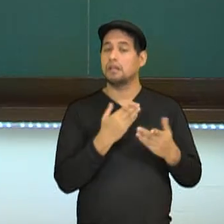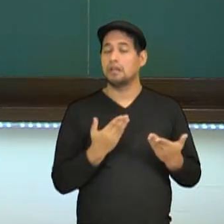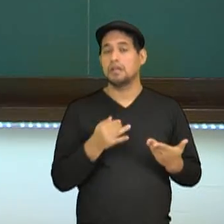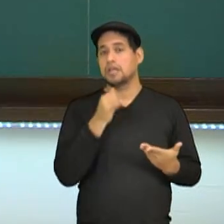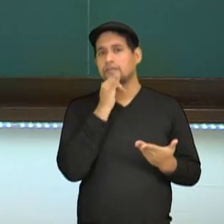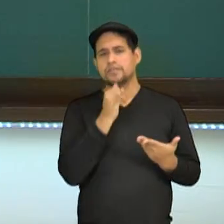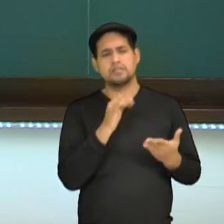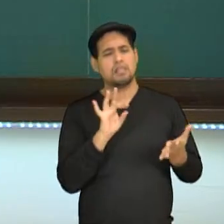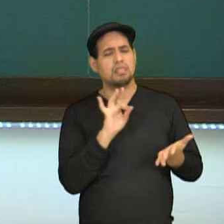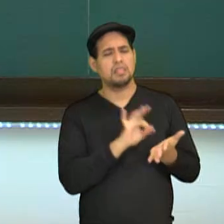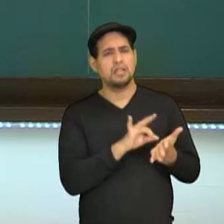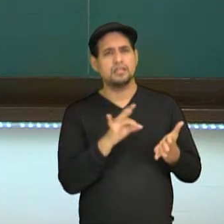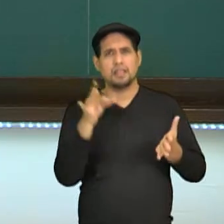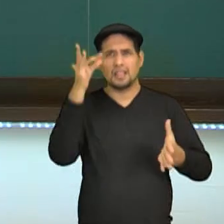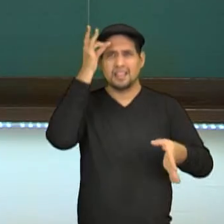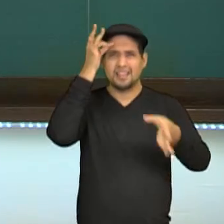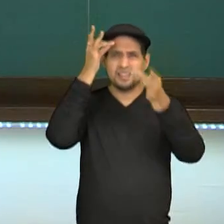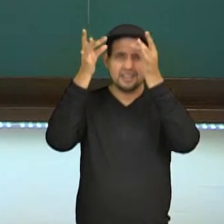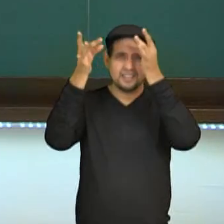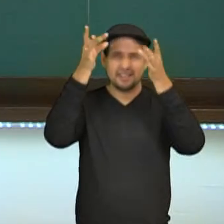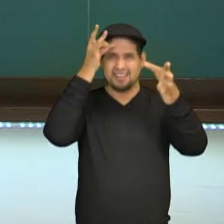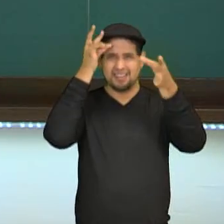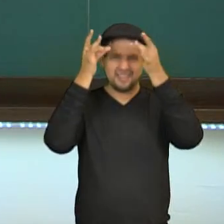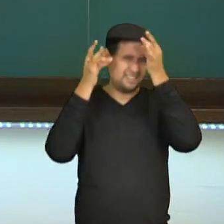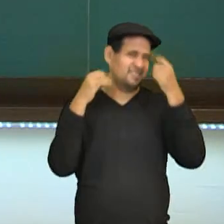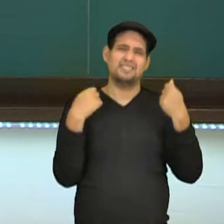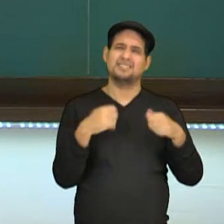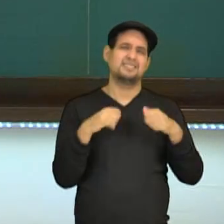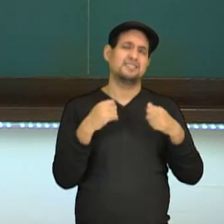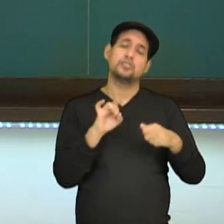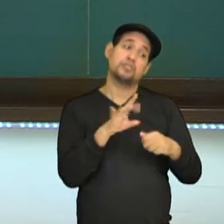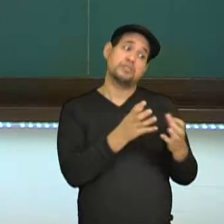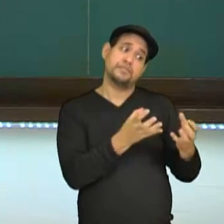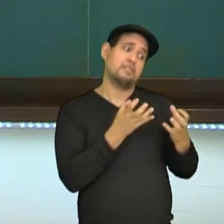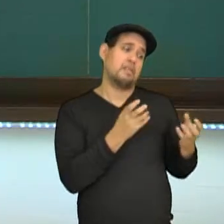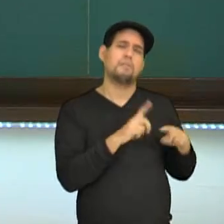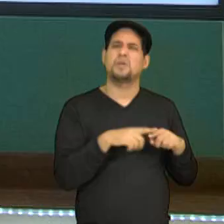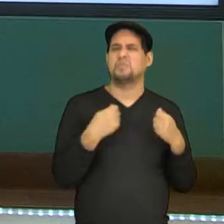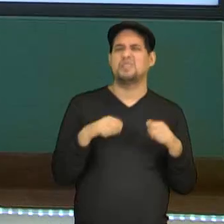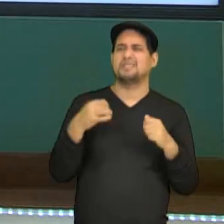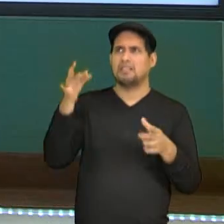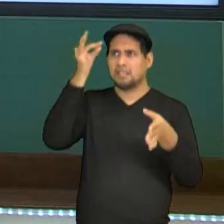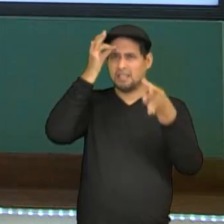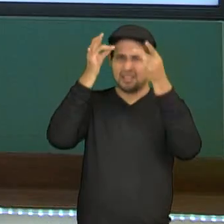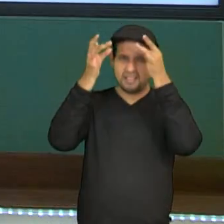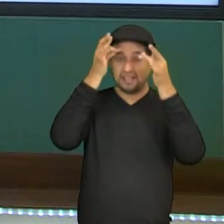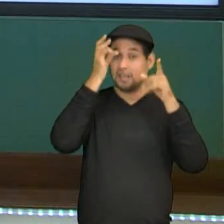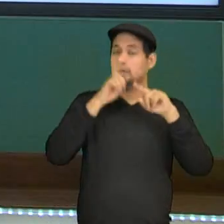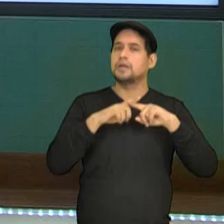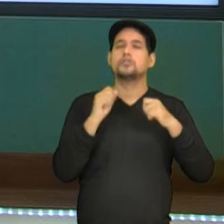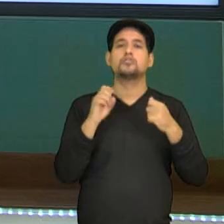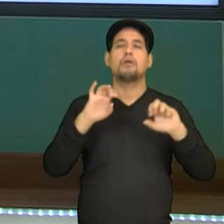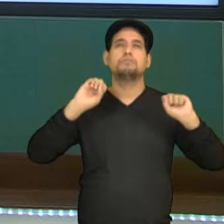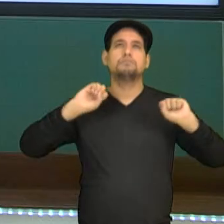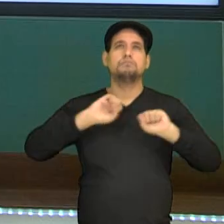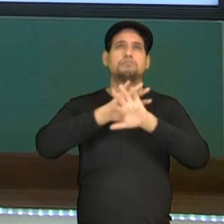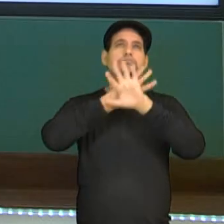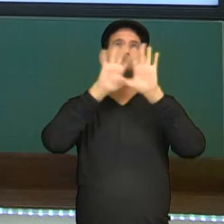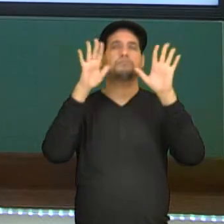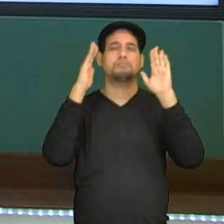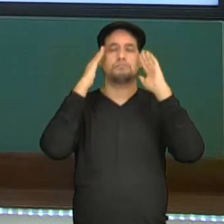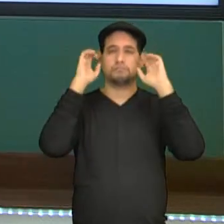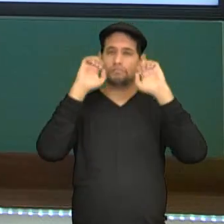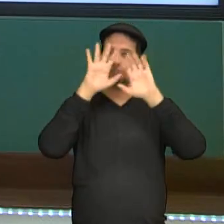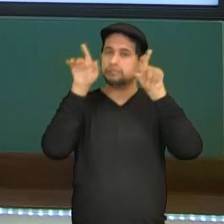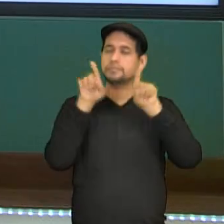você literalmente decorar as unidades de relevo, a não ser que seja do seu intuito, mas sim o entendimento de que